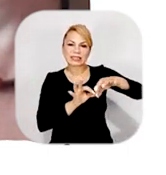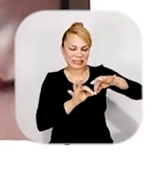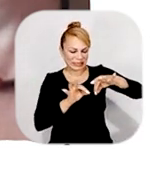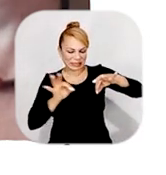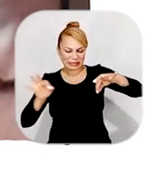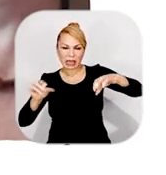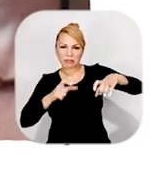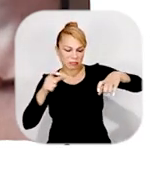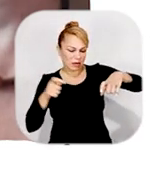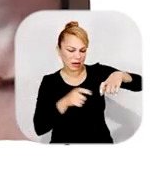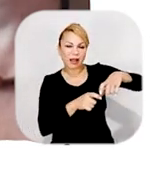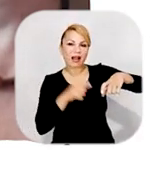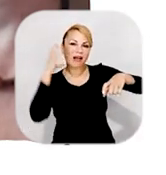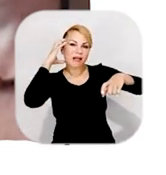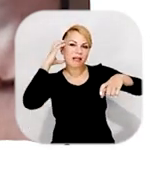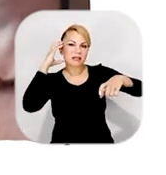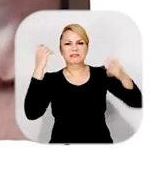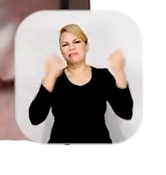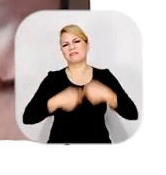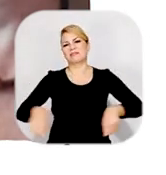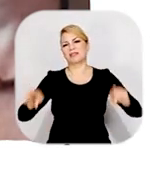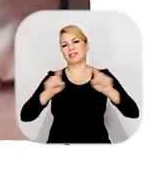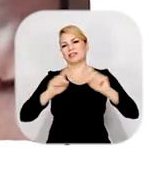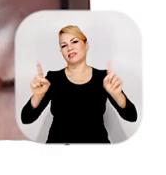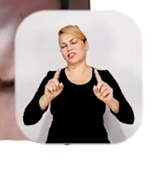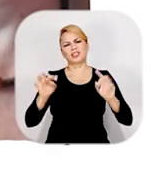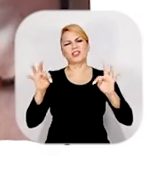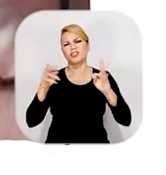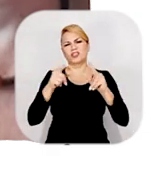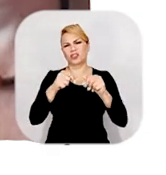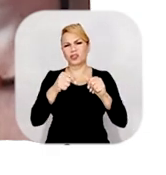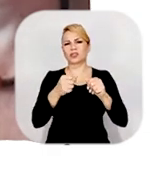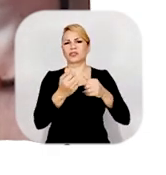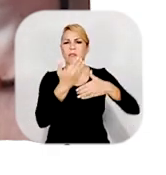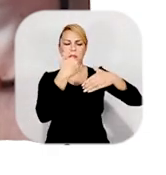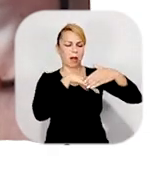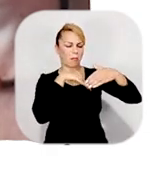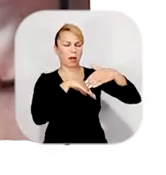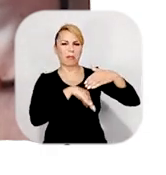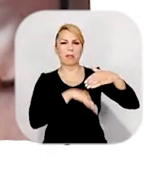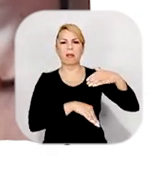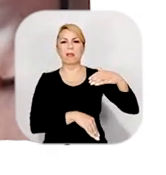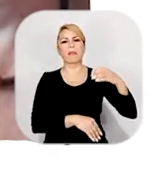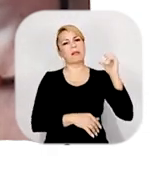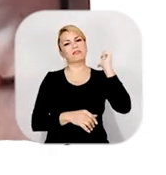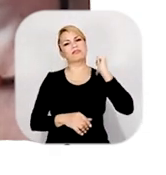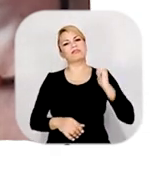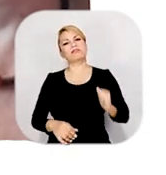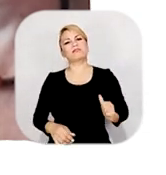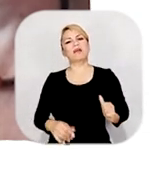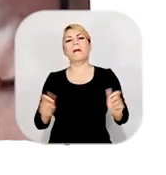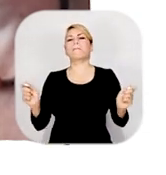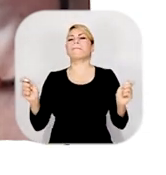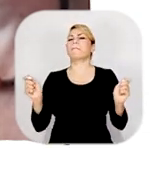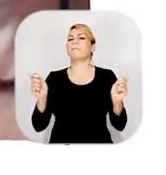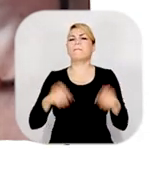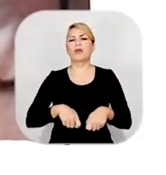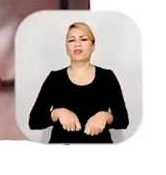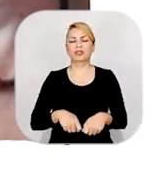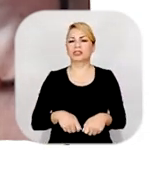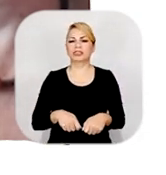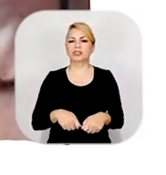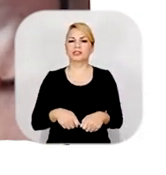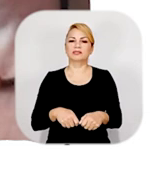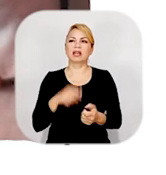preciso mais disso. Tudo cabe numa mochila e você pode documentar qualquer coisa horas e